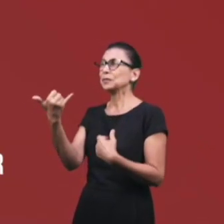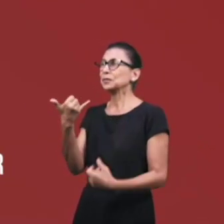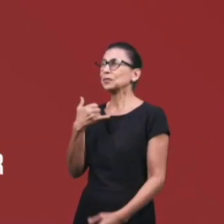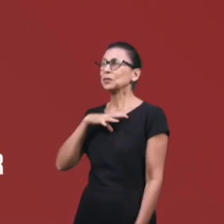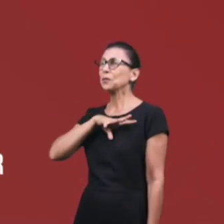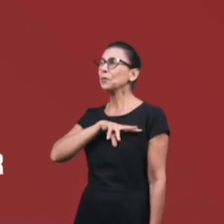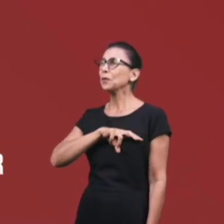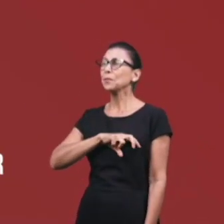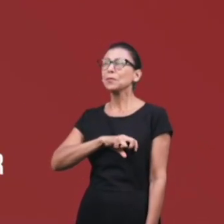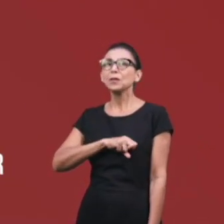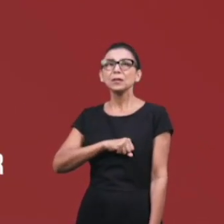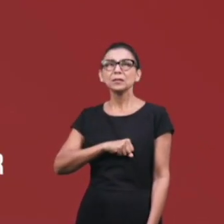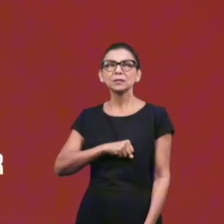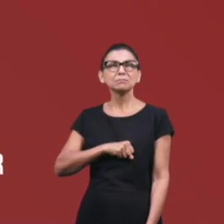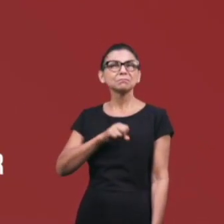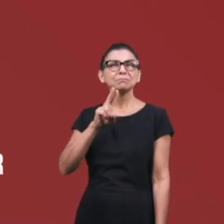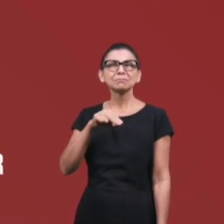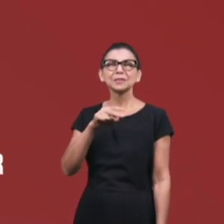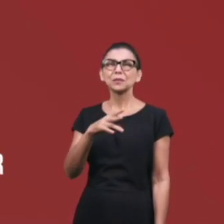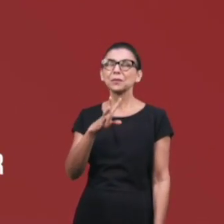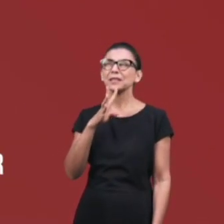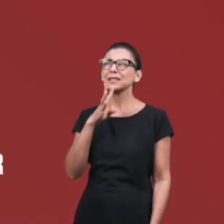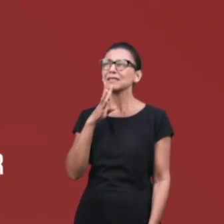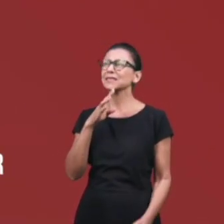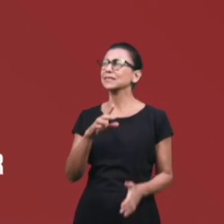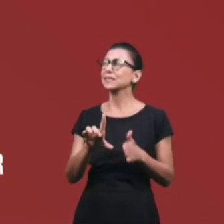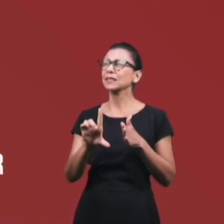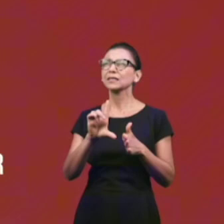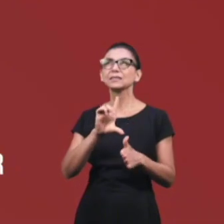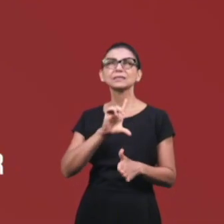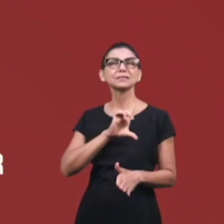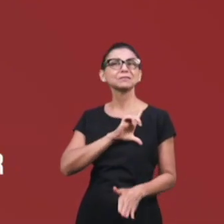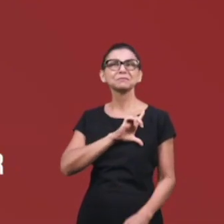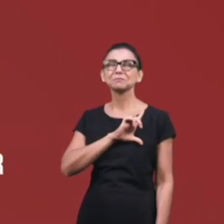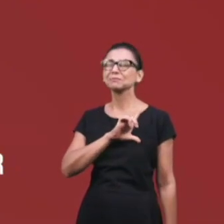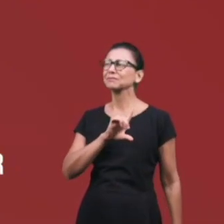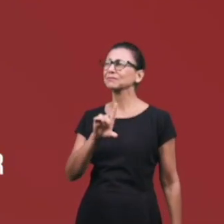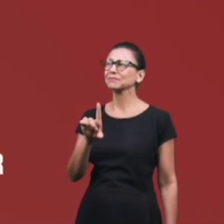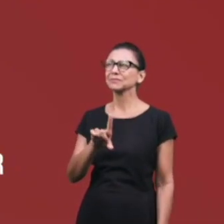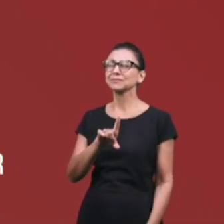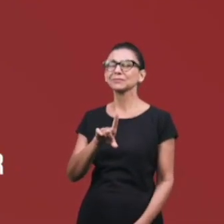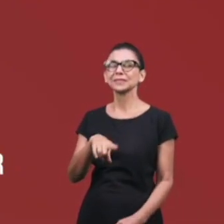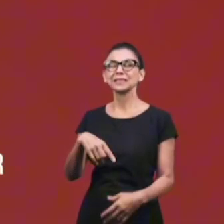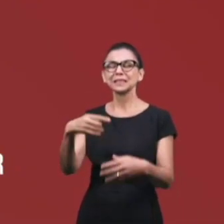falou-me de um amor que jamais conheci.